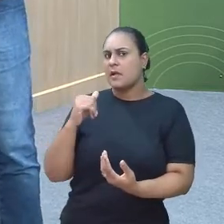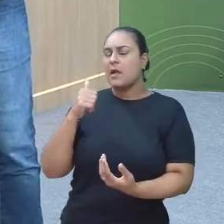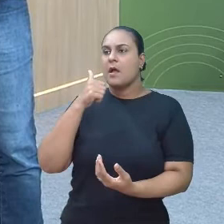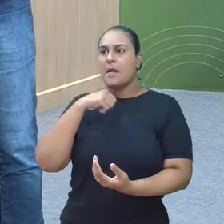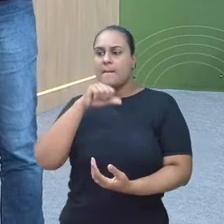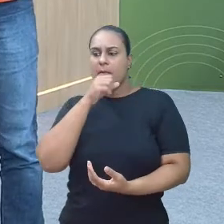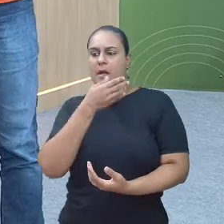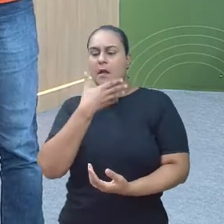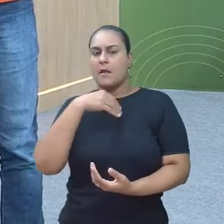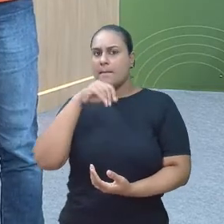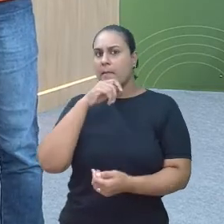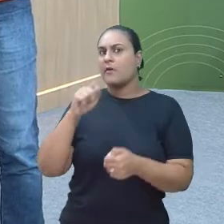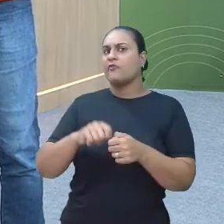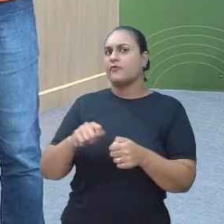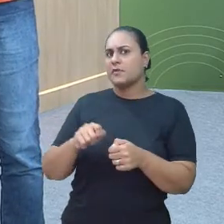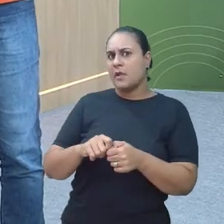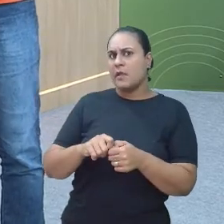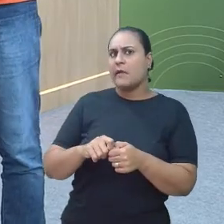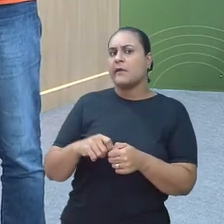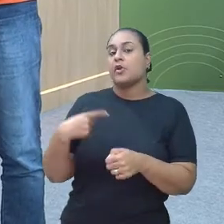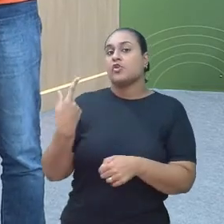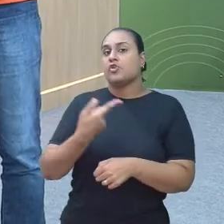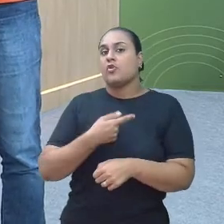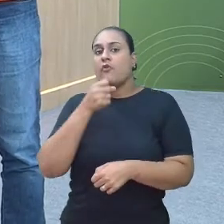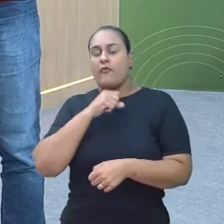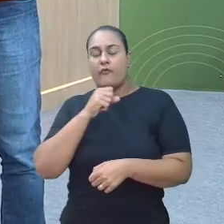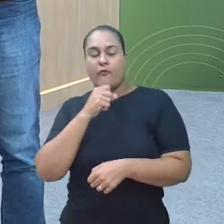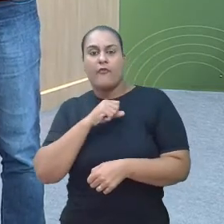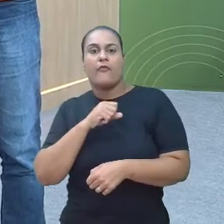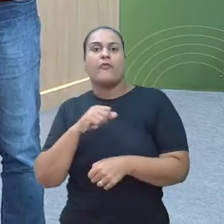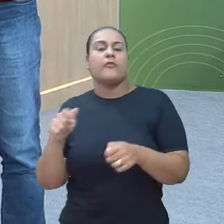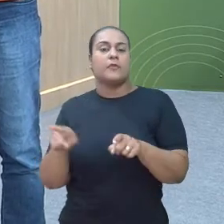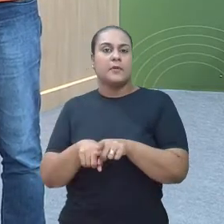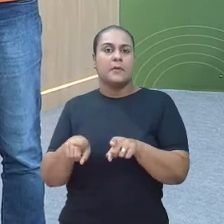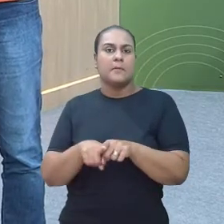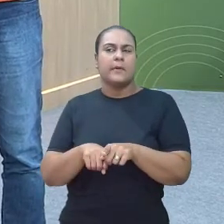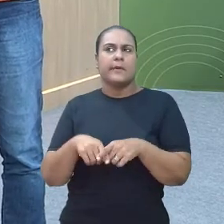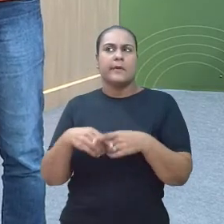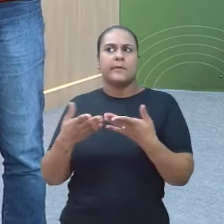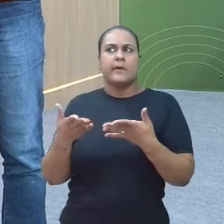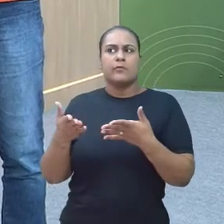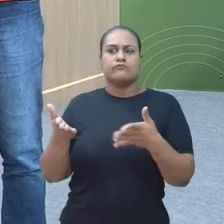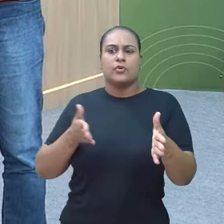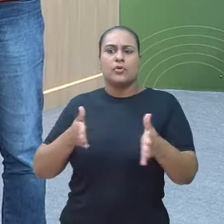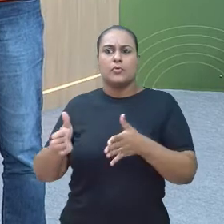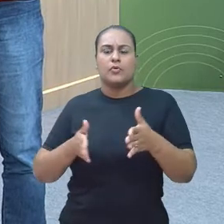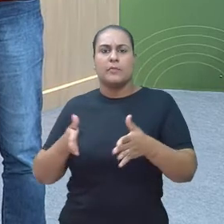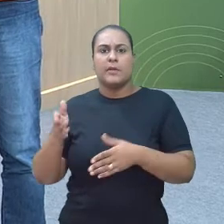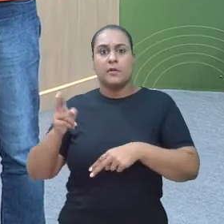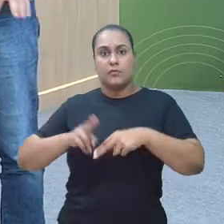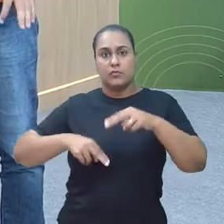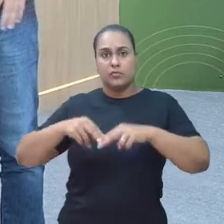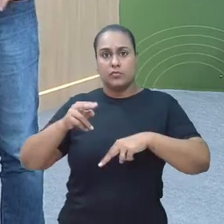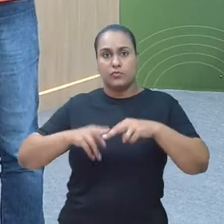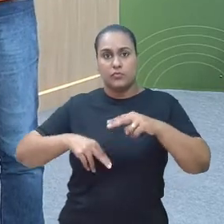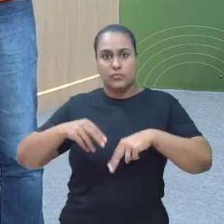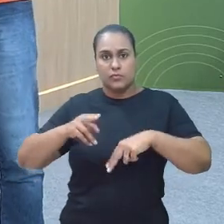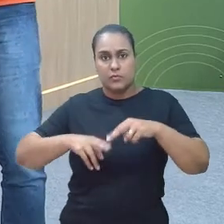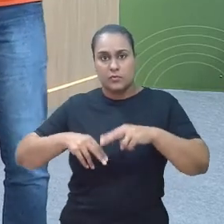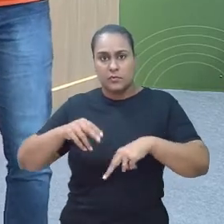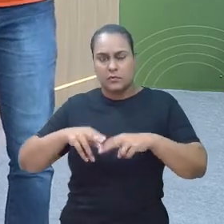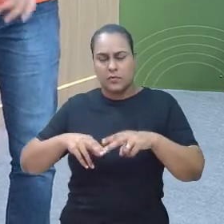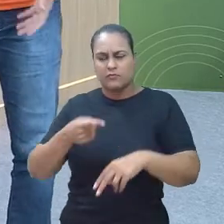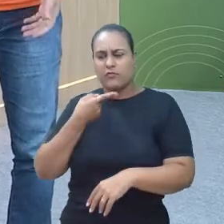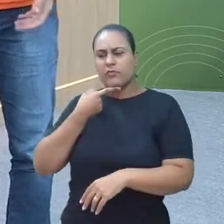isso, os nossos avós também, e aí chegam na hora do São João, dá aquela vontade de fazer aquela fogueira. Ou a